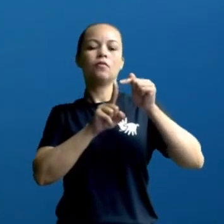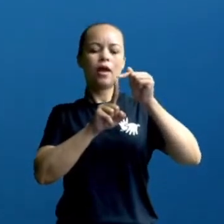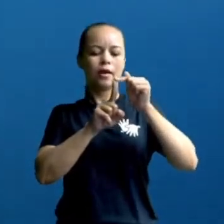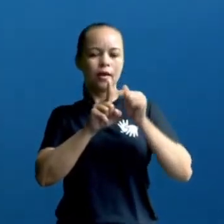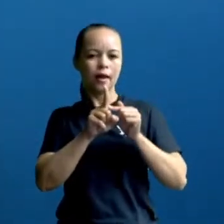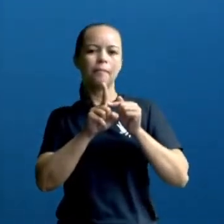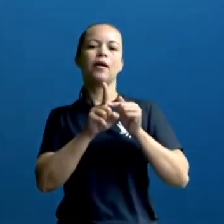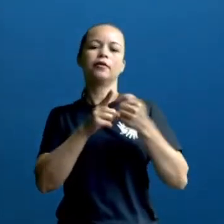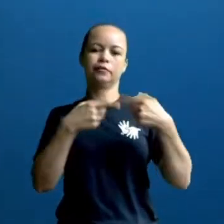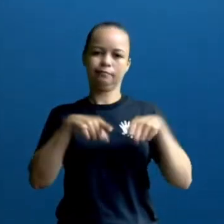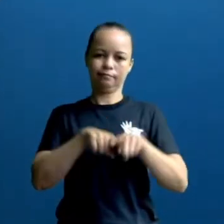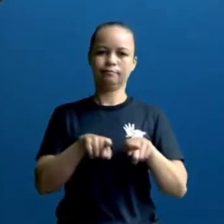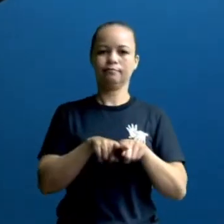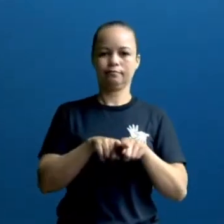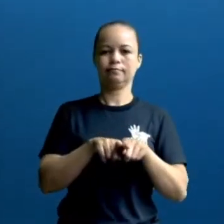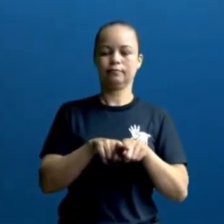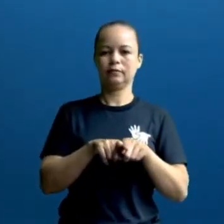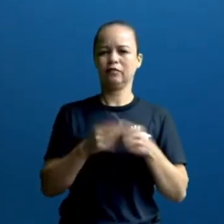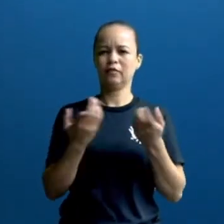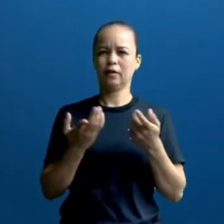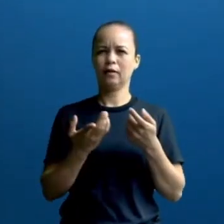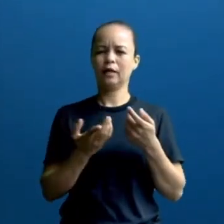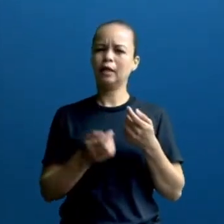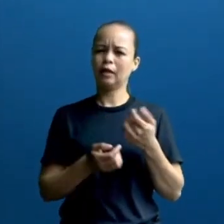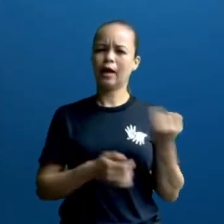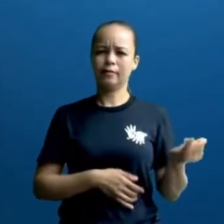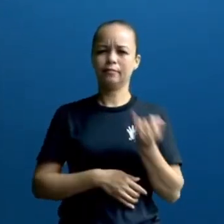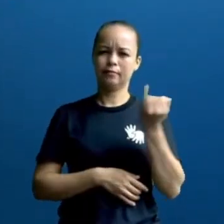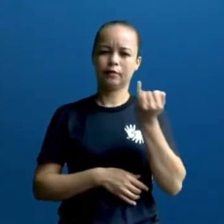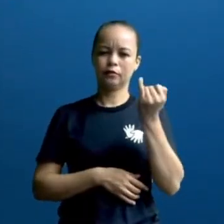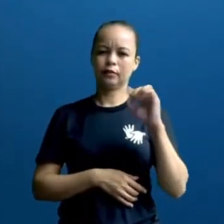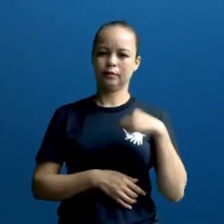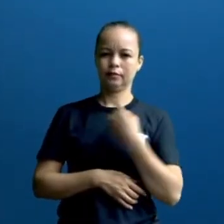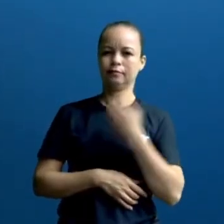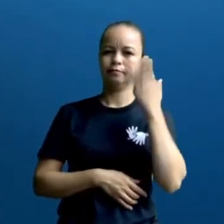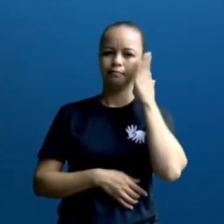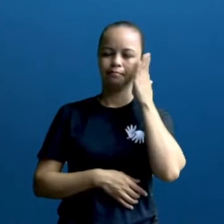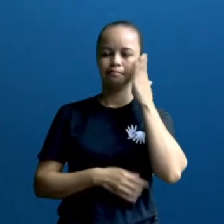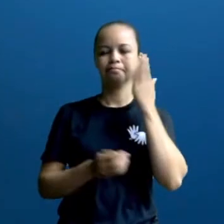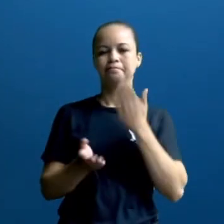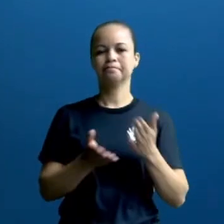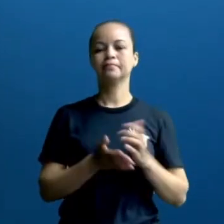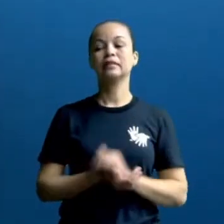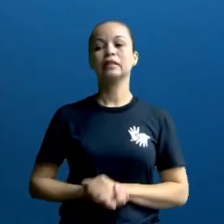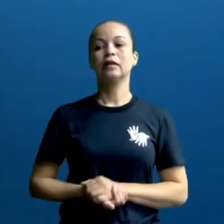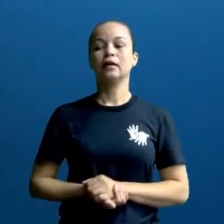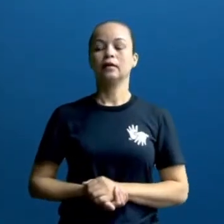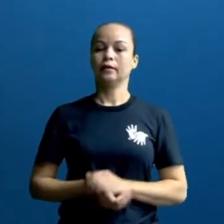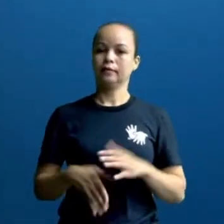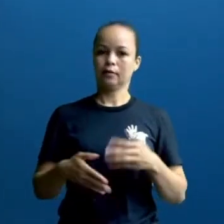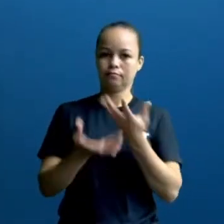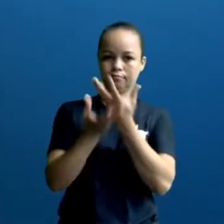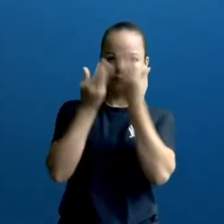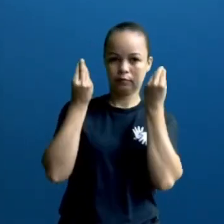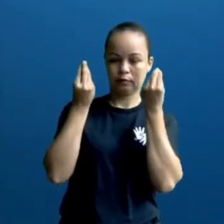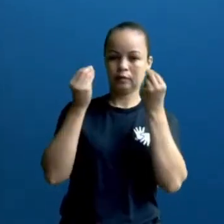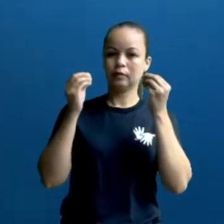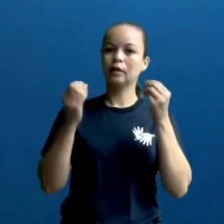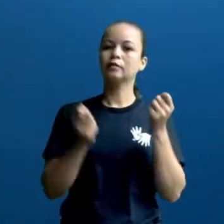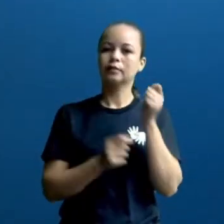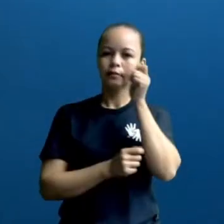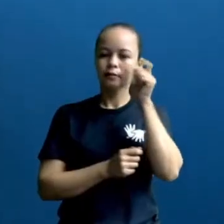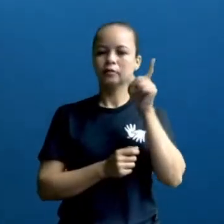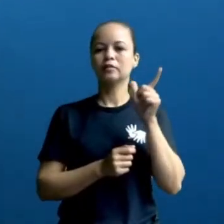a baixas temperaturas. Vê que coisa importante a gente saber. Então, não esquece e se liga nessa